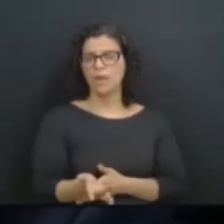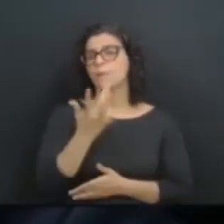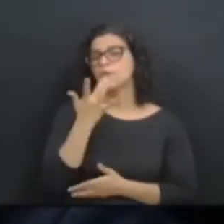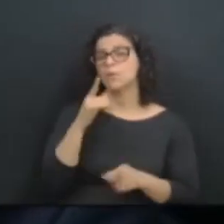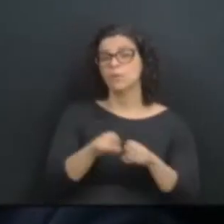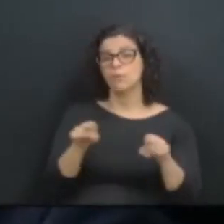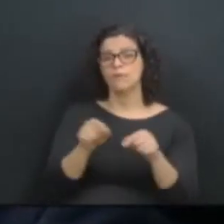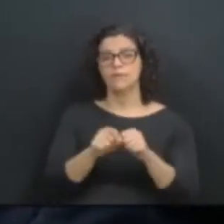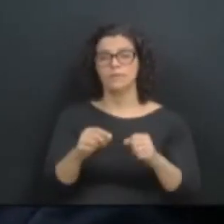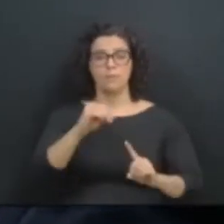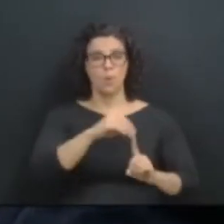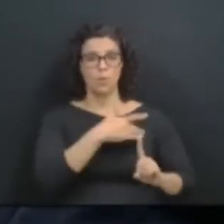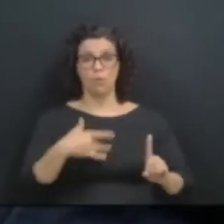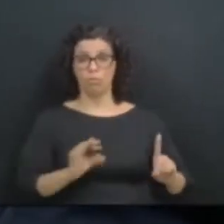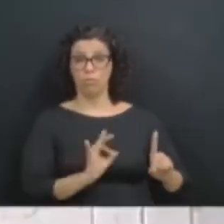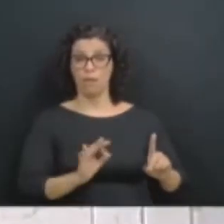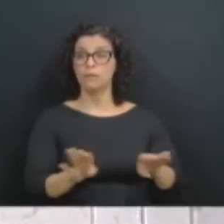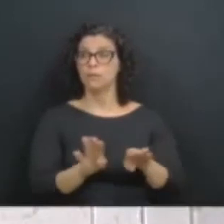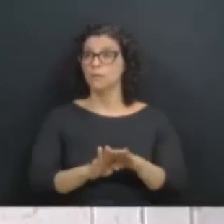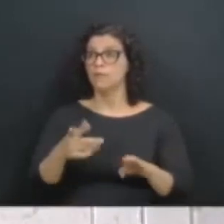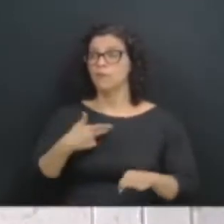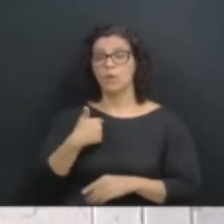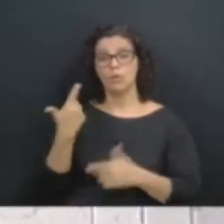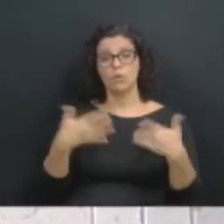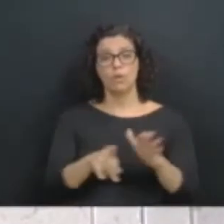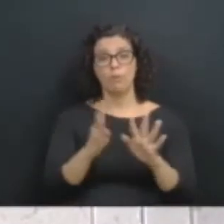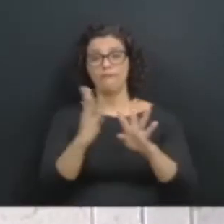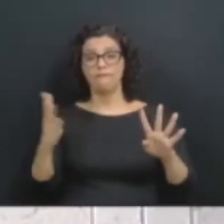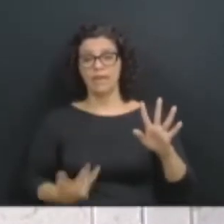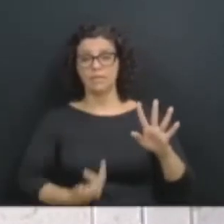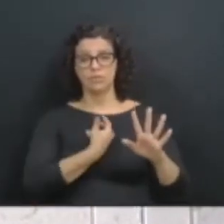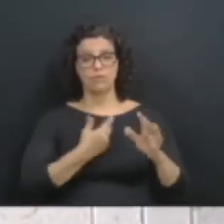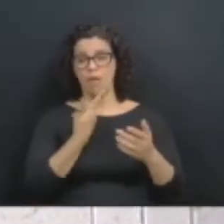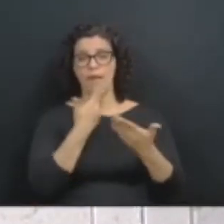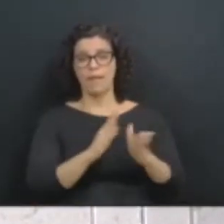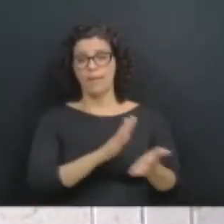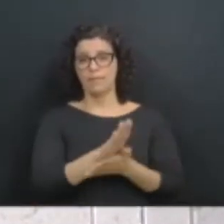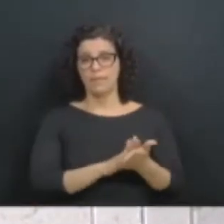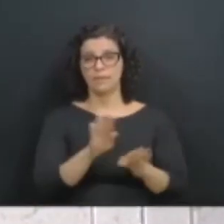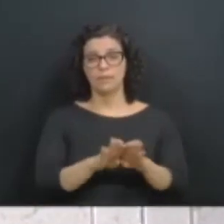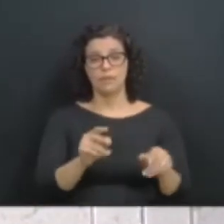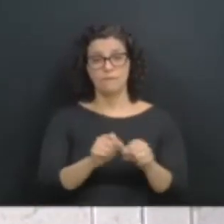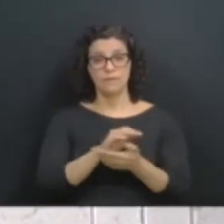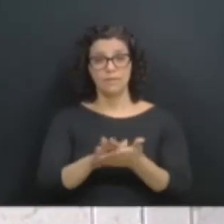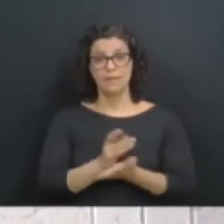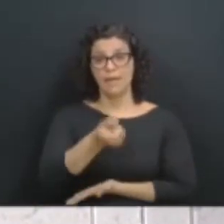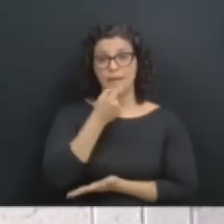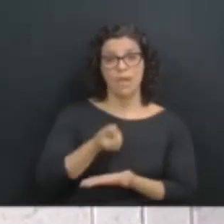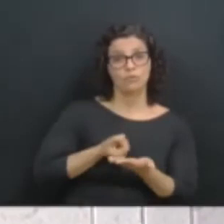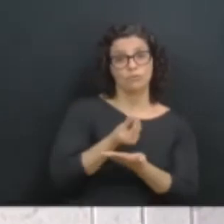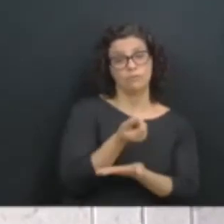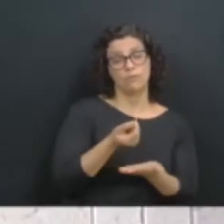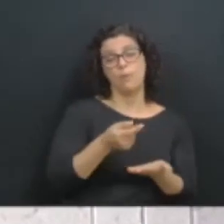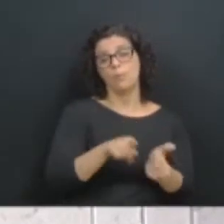não fazer posto de saúde, preferiu não zerar a fila de cirurgia eletivas, não colocar mais remédio na